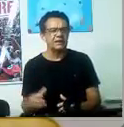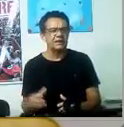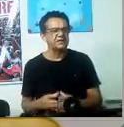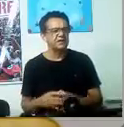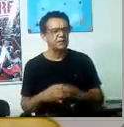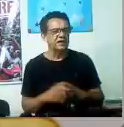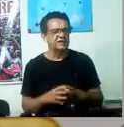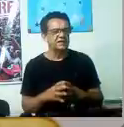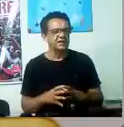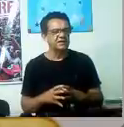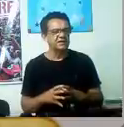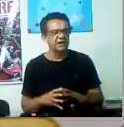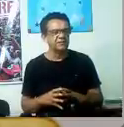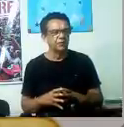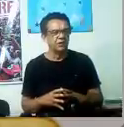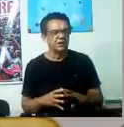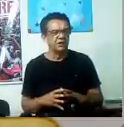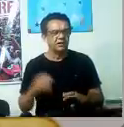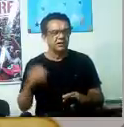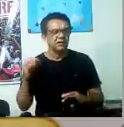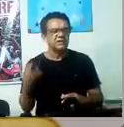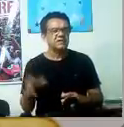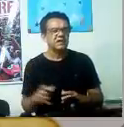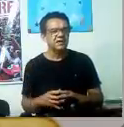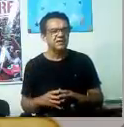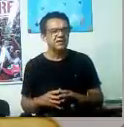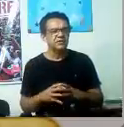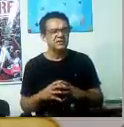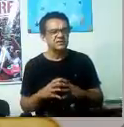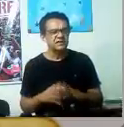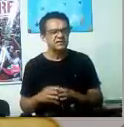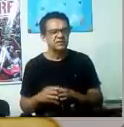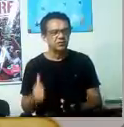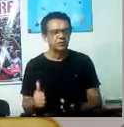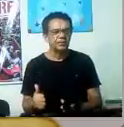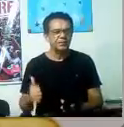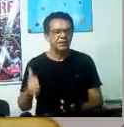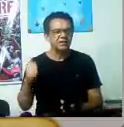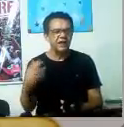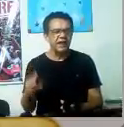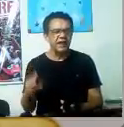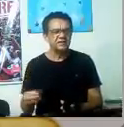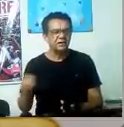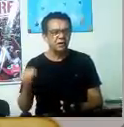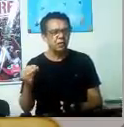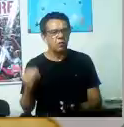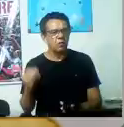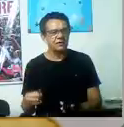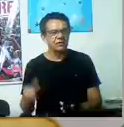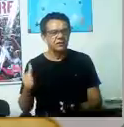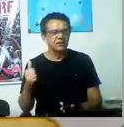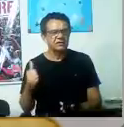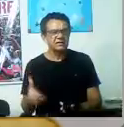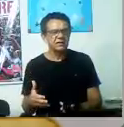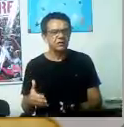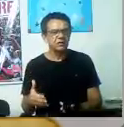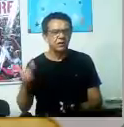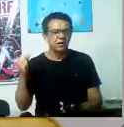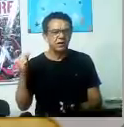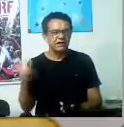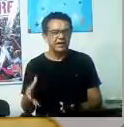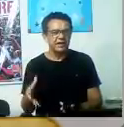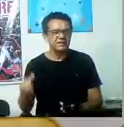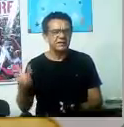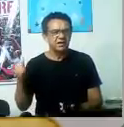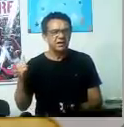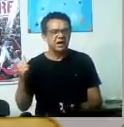das competências do presidente da República Descrita nos incisos 1, 3, 4, 5,